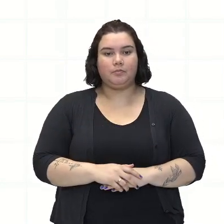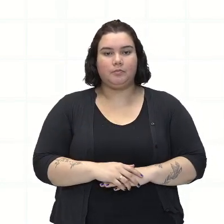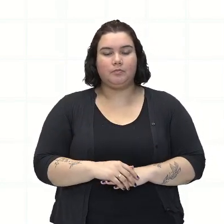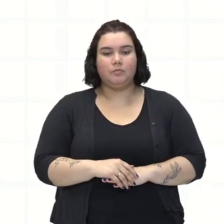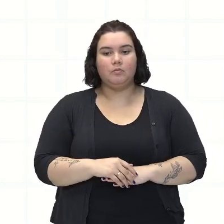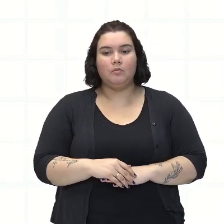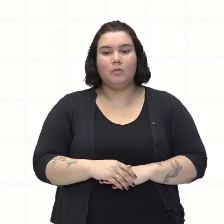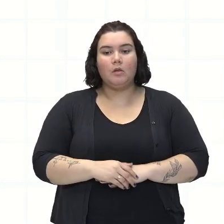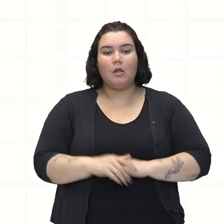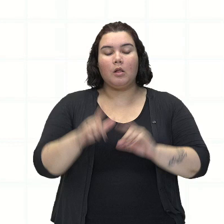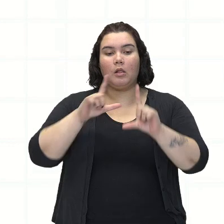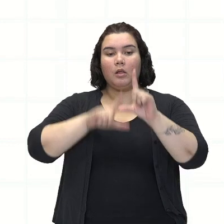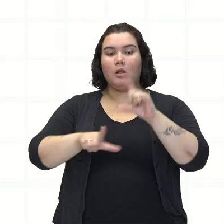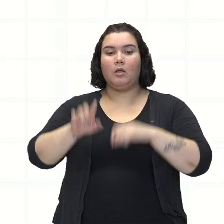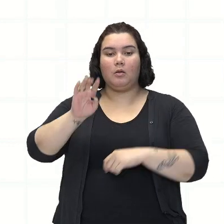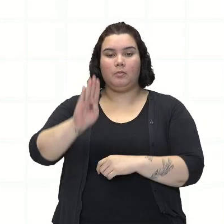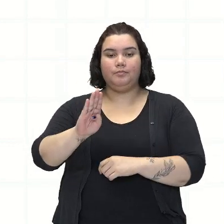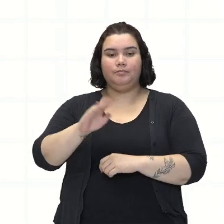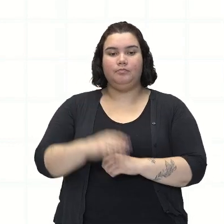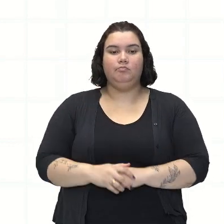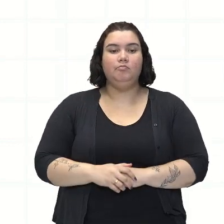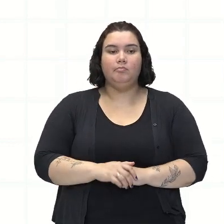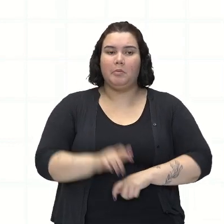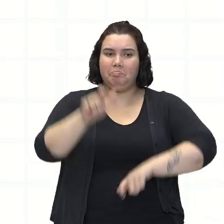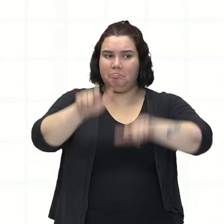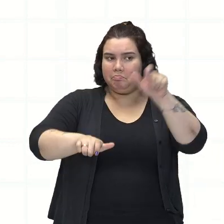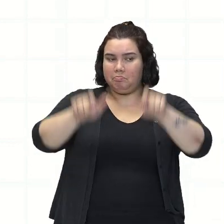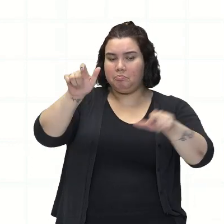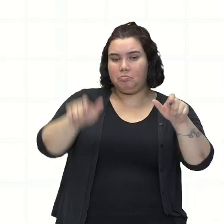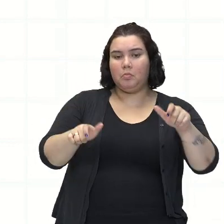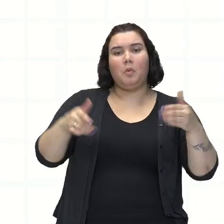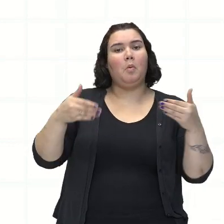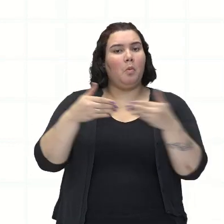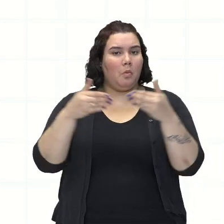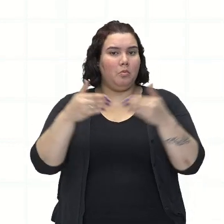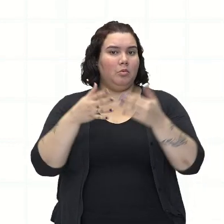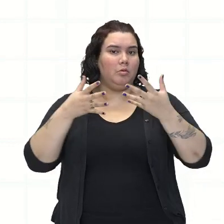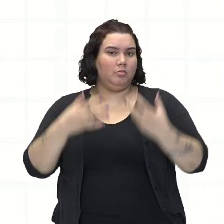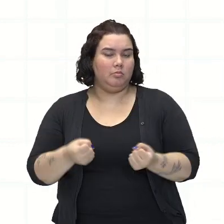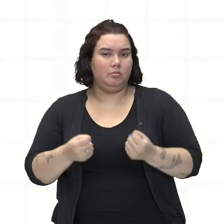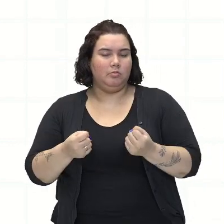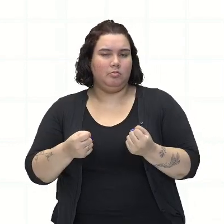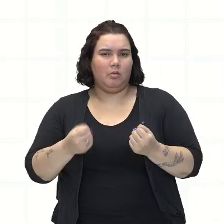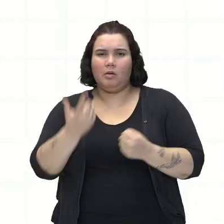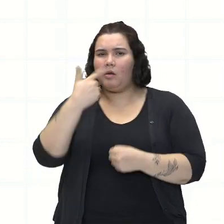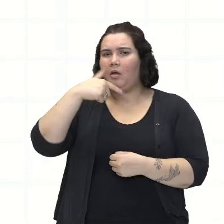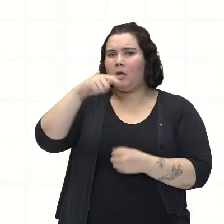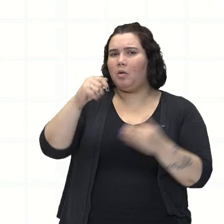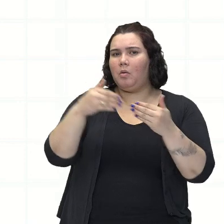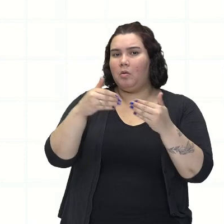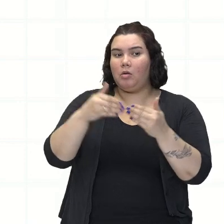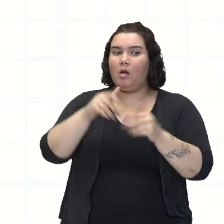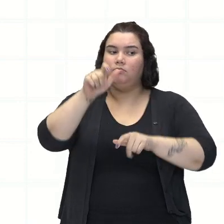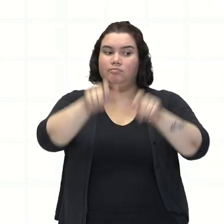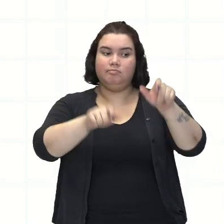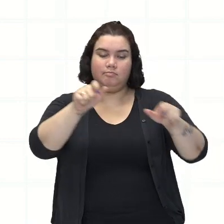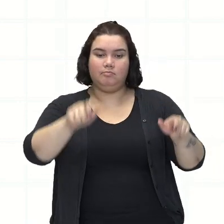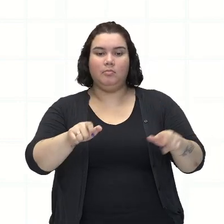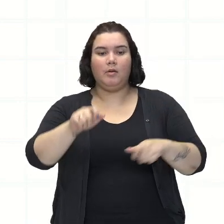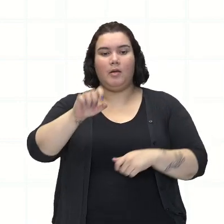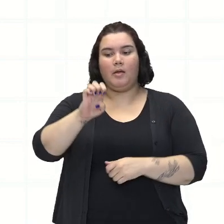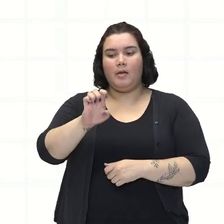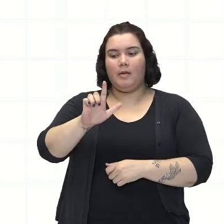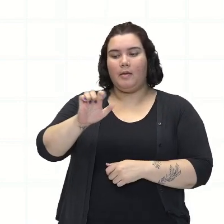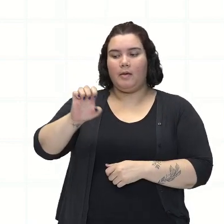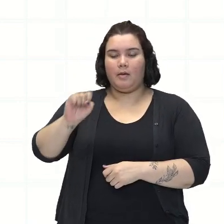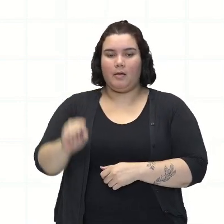B, eles concordaram com isso. Quem foi que concordou com isso? Eles. Então, aqui nós temos nosso